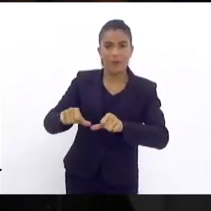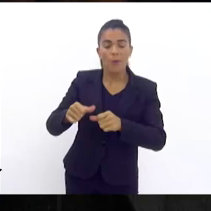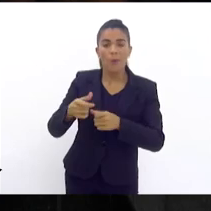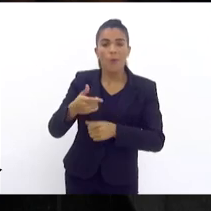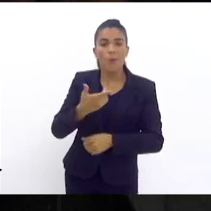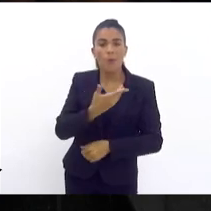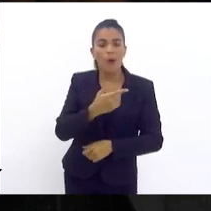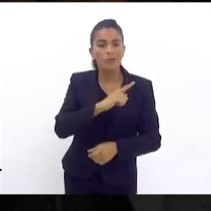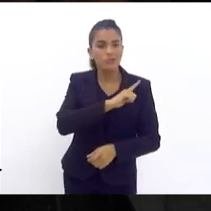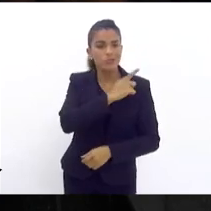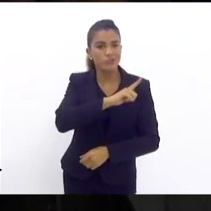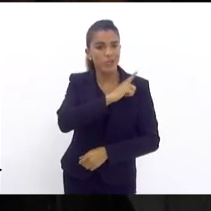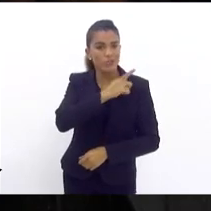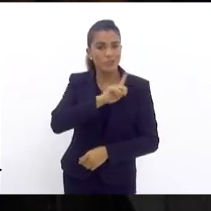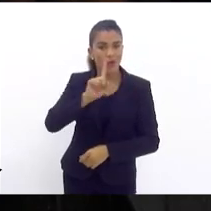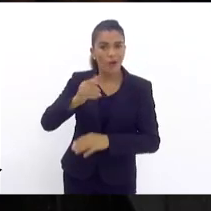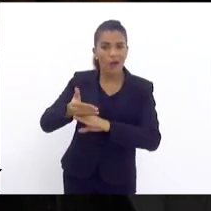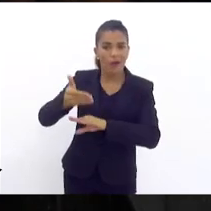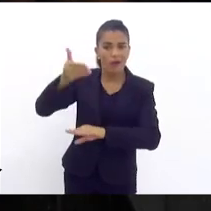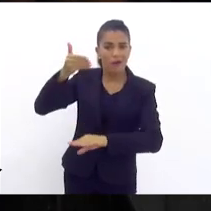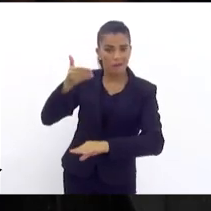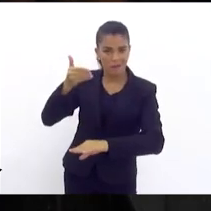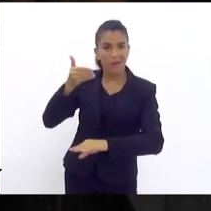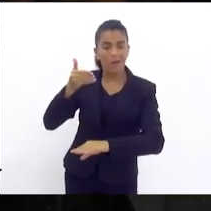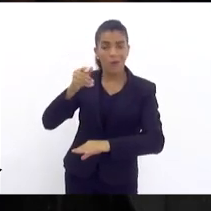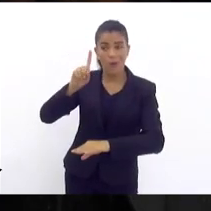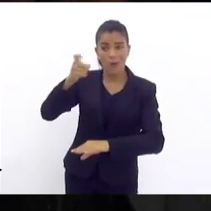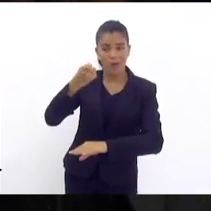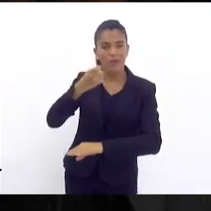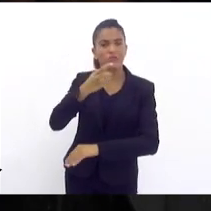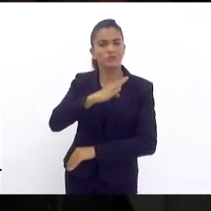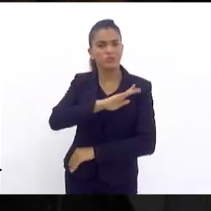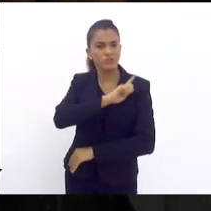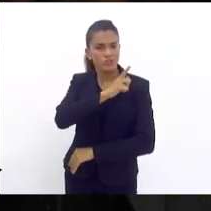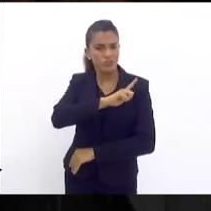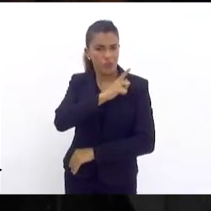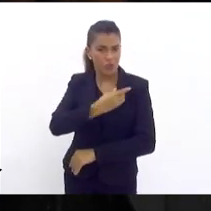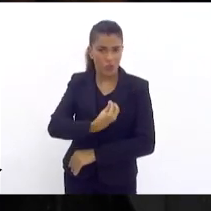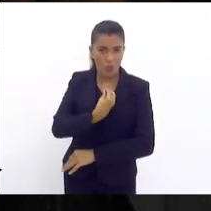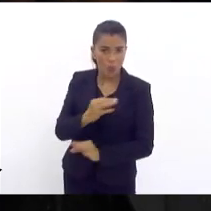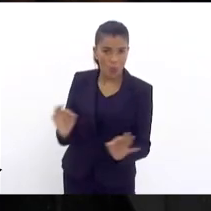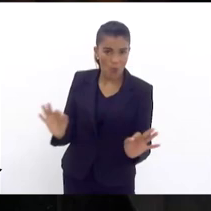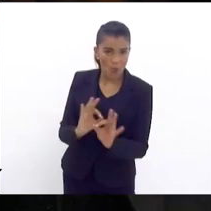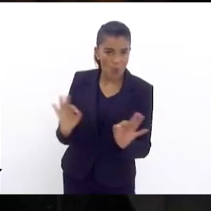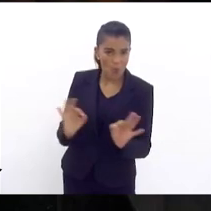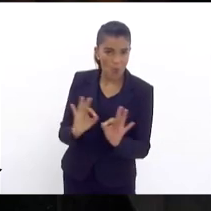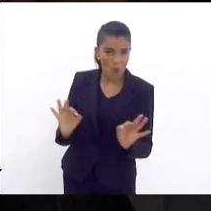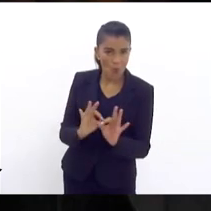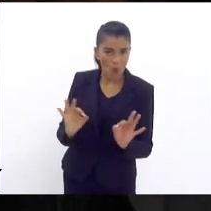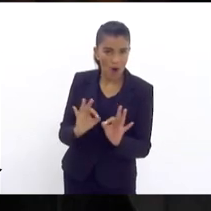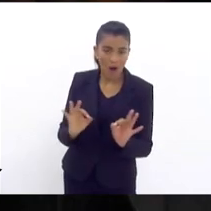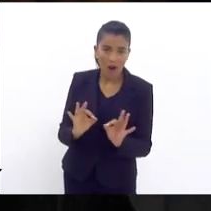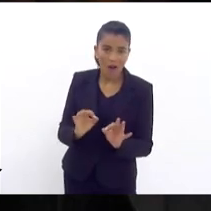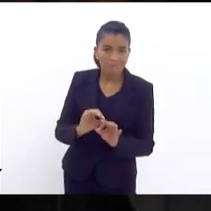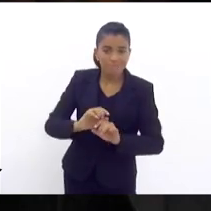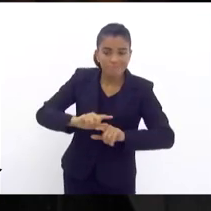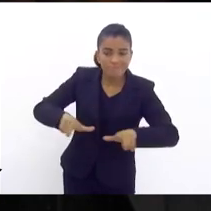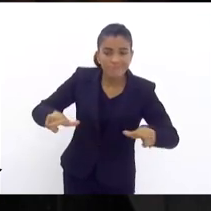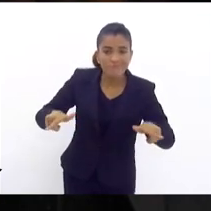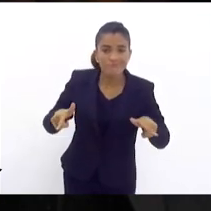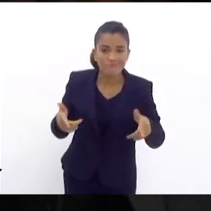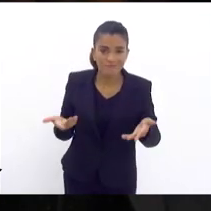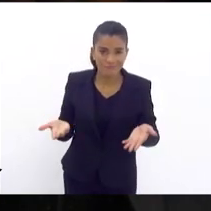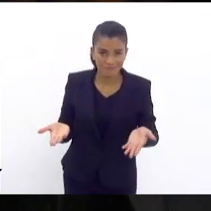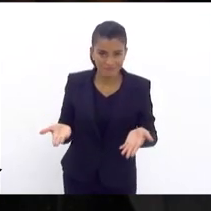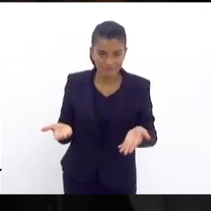que saiu e que o gestor também não pode contestar porque não tá aqui